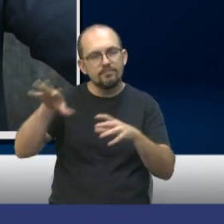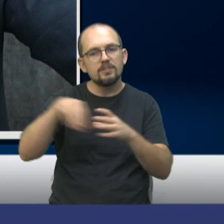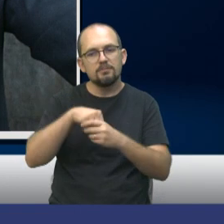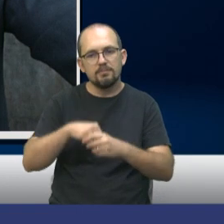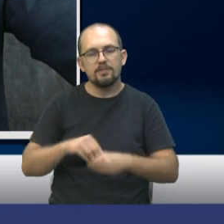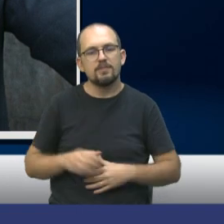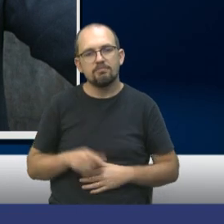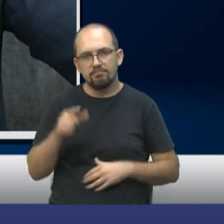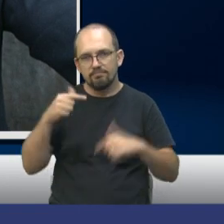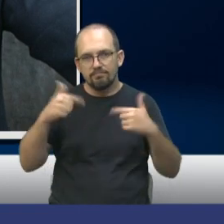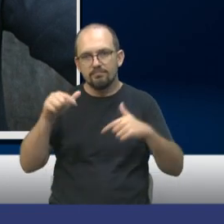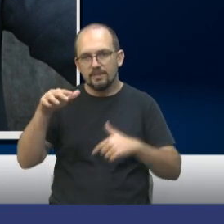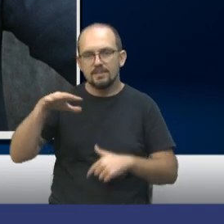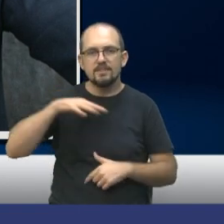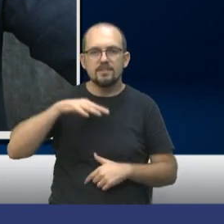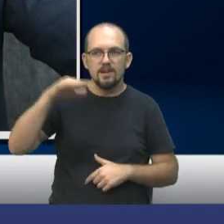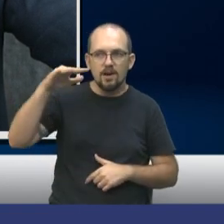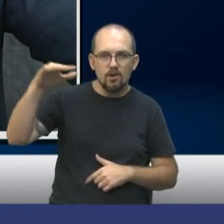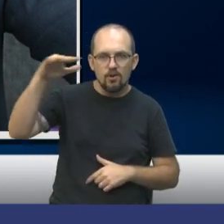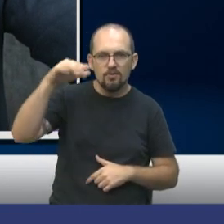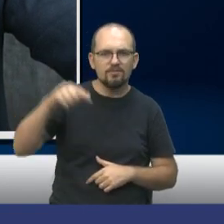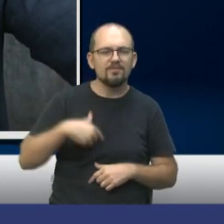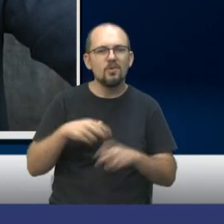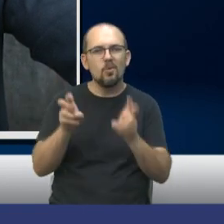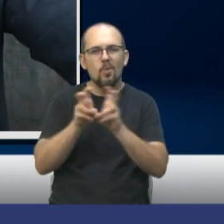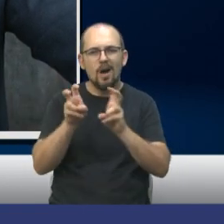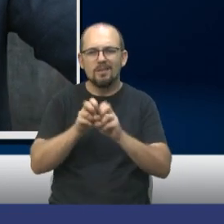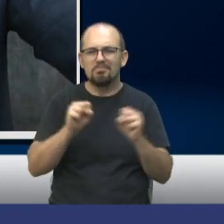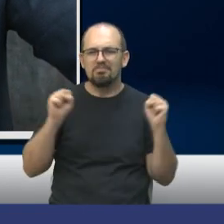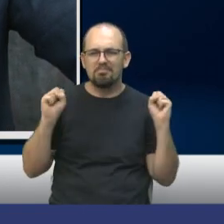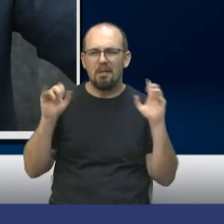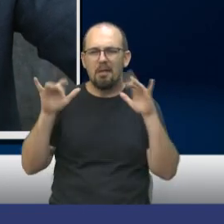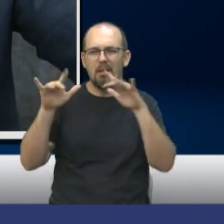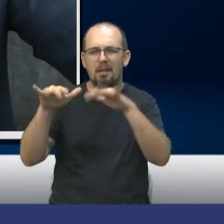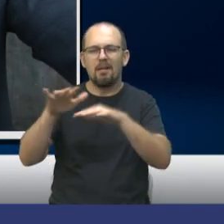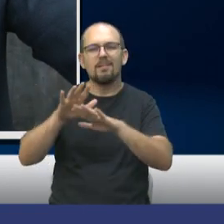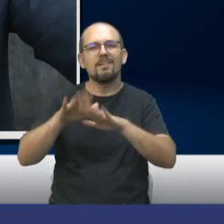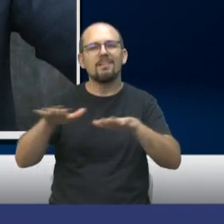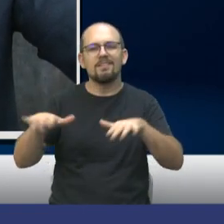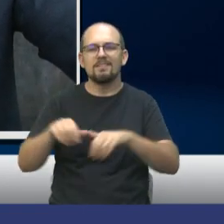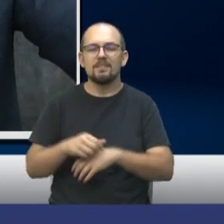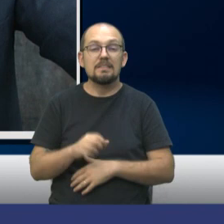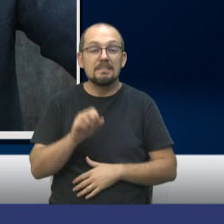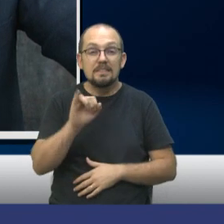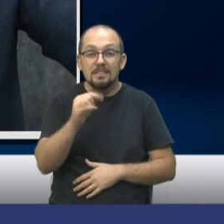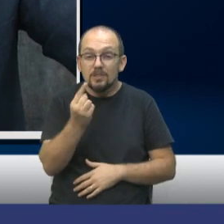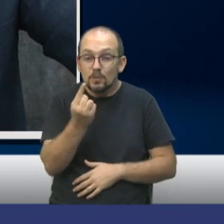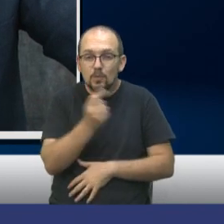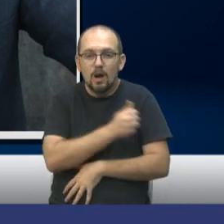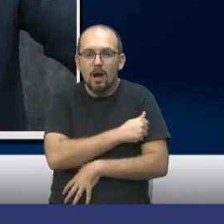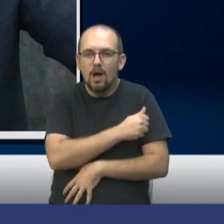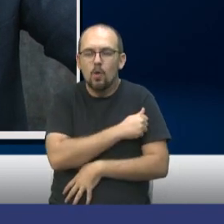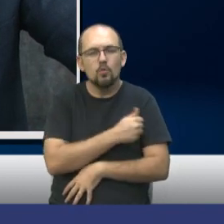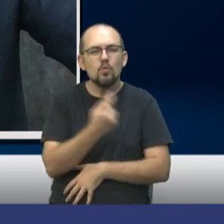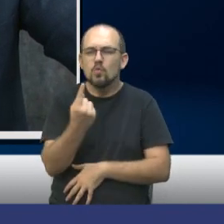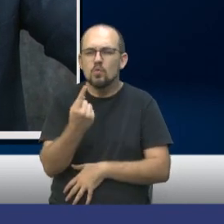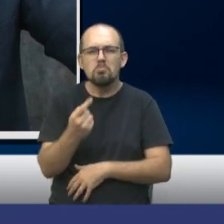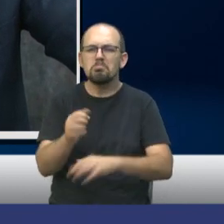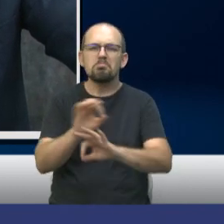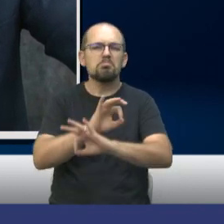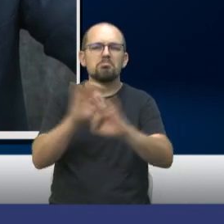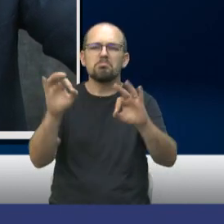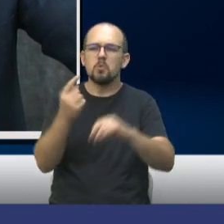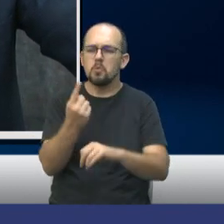lá na Cidade Alta e você enche aquela quadra de criança. Se você tivesse um aluno, você estaria tirando esse da criminalidade.